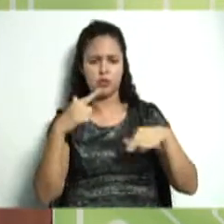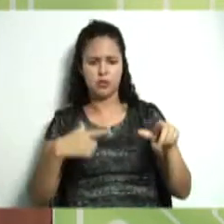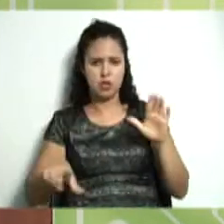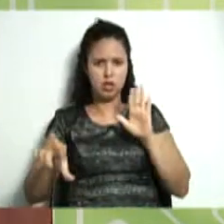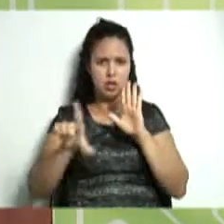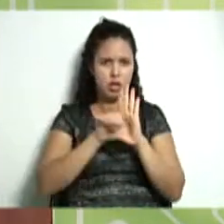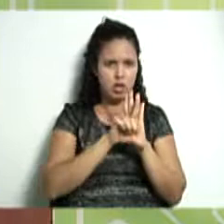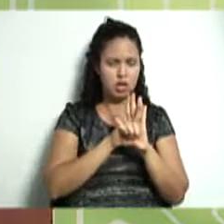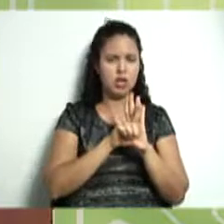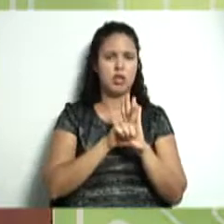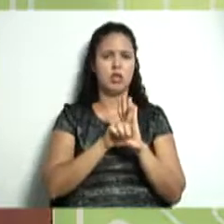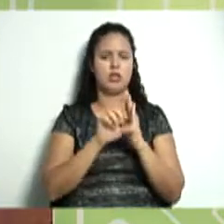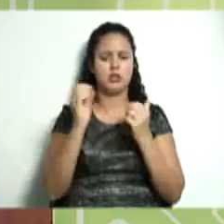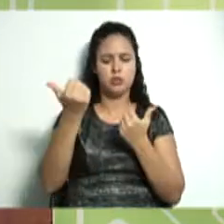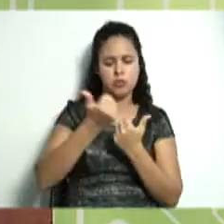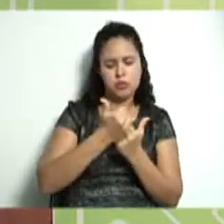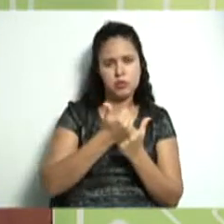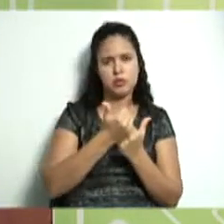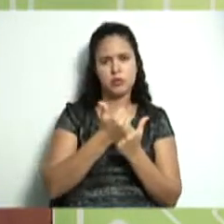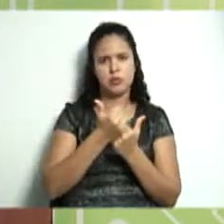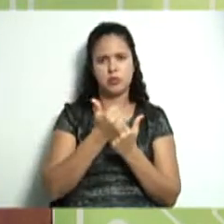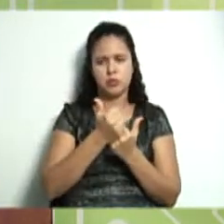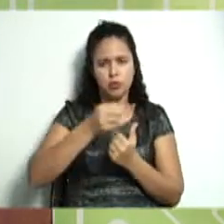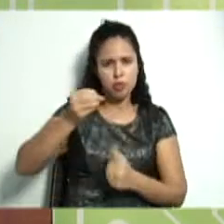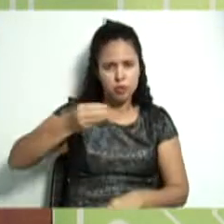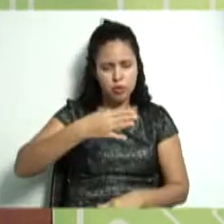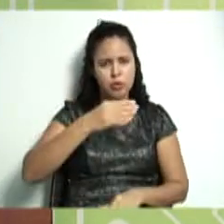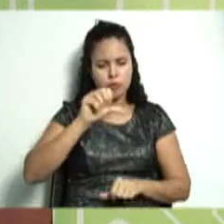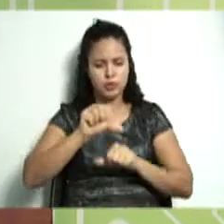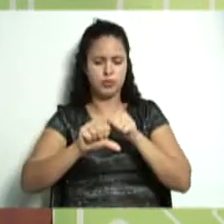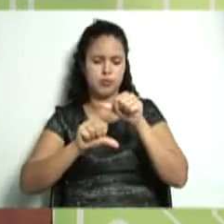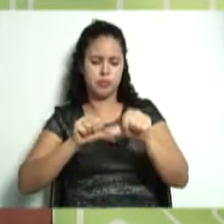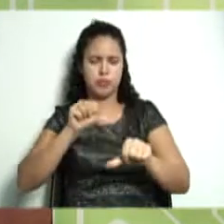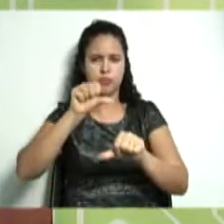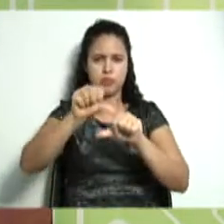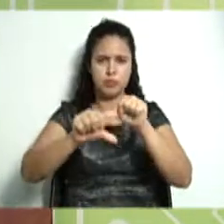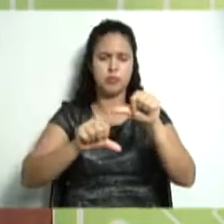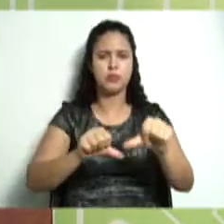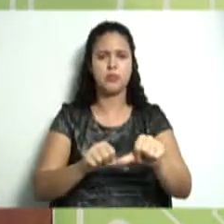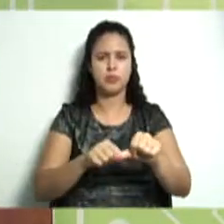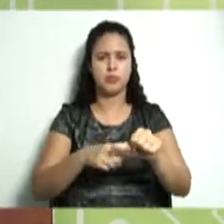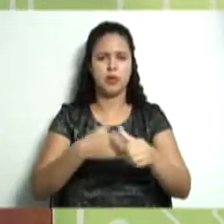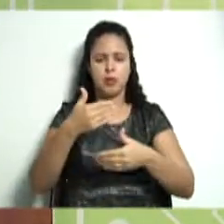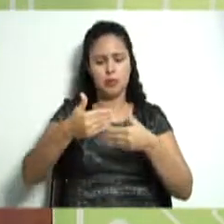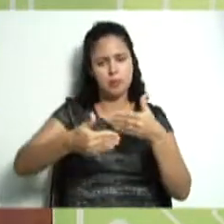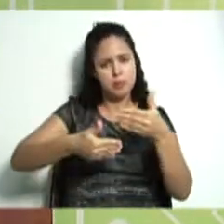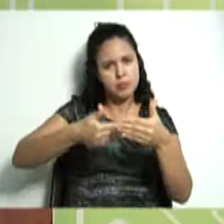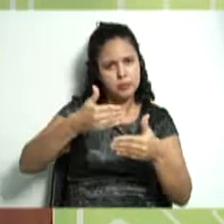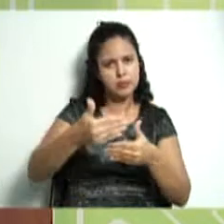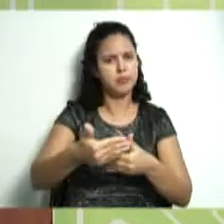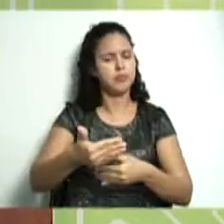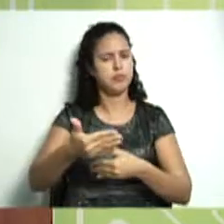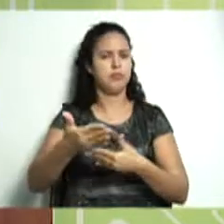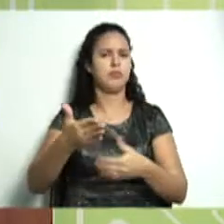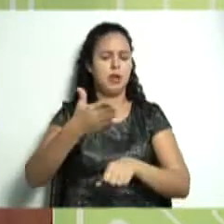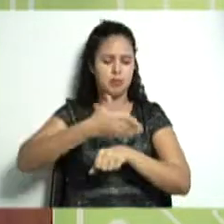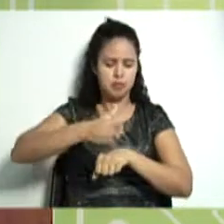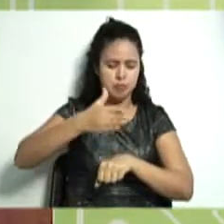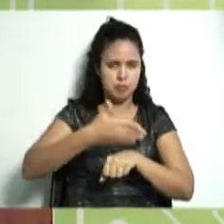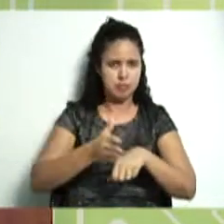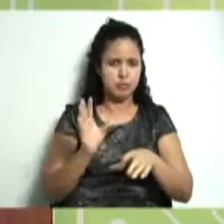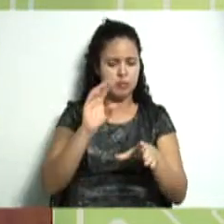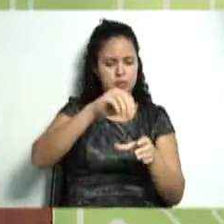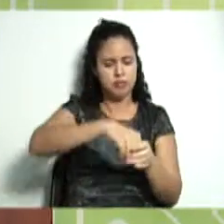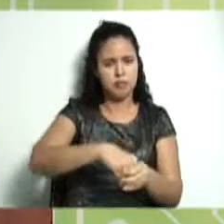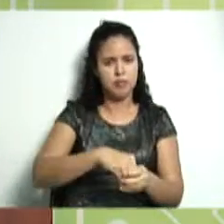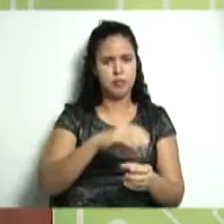algumas situações, e é na vivência, na prática do cooperativismo que a gente vai, ou que o